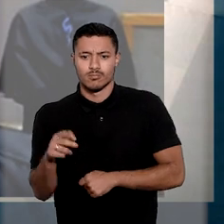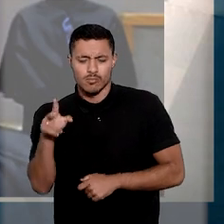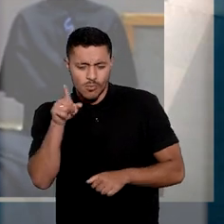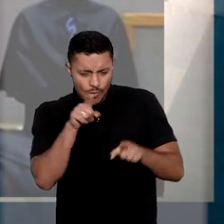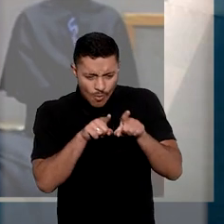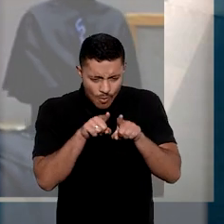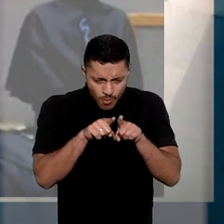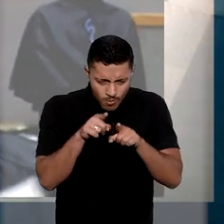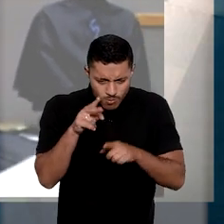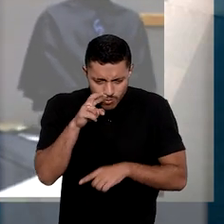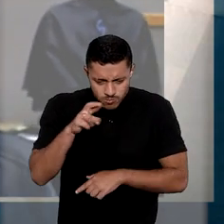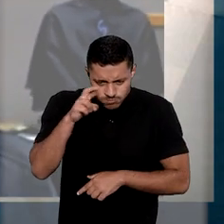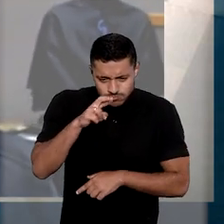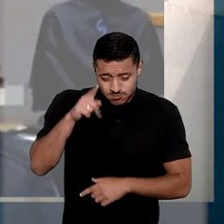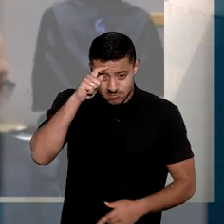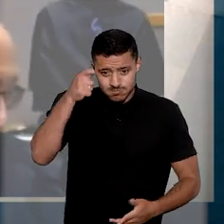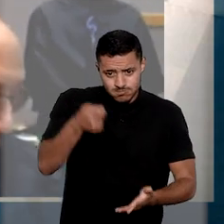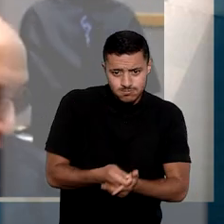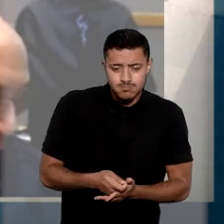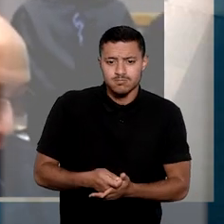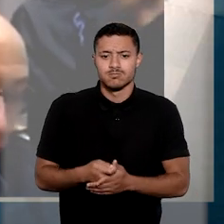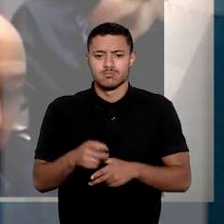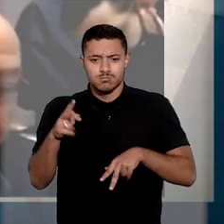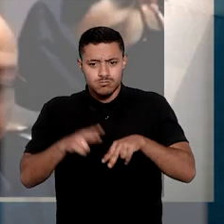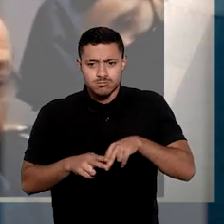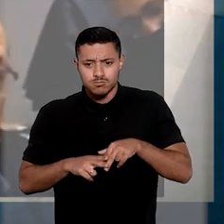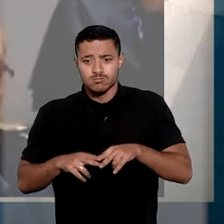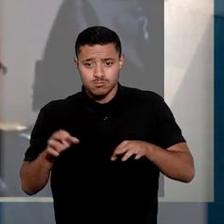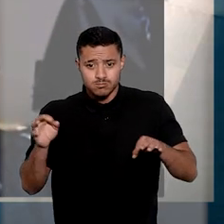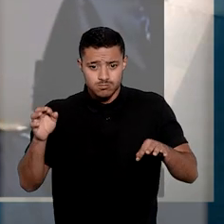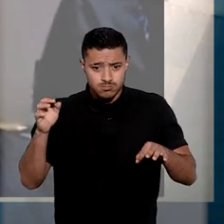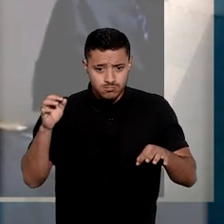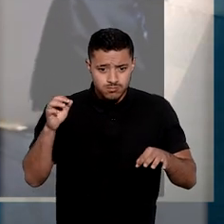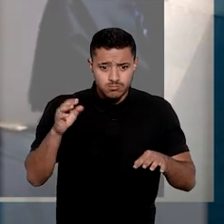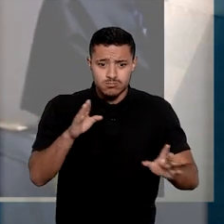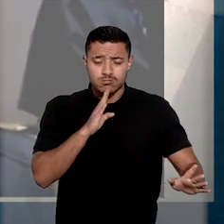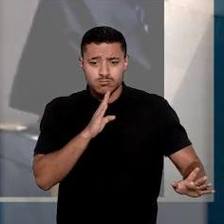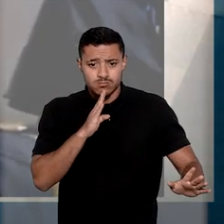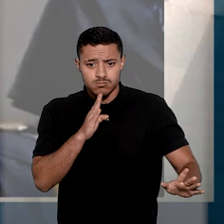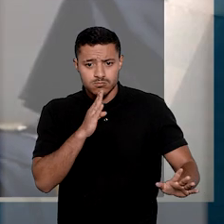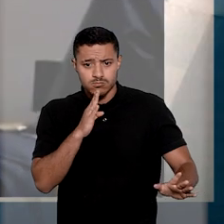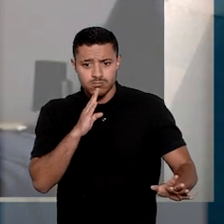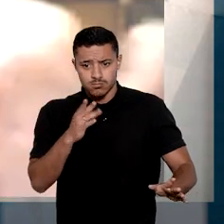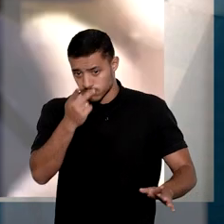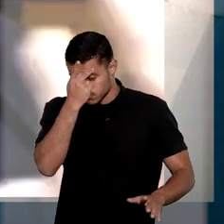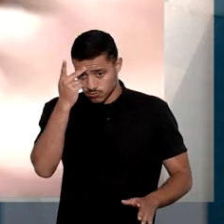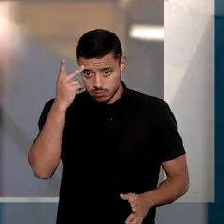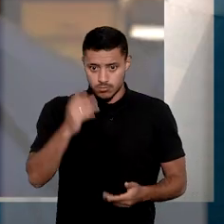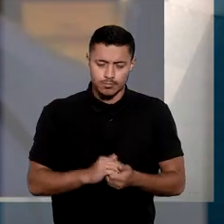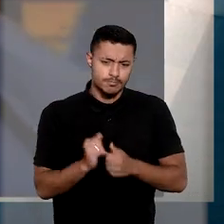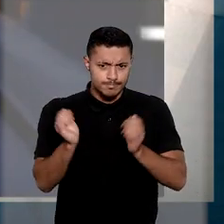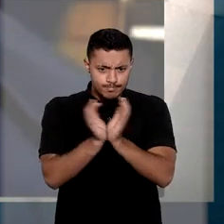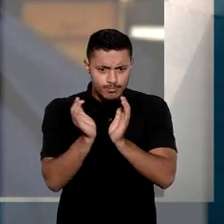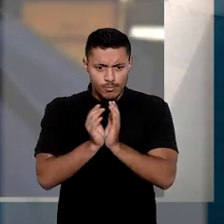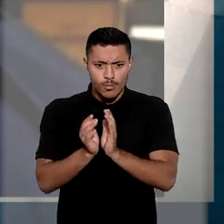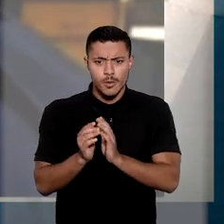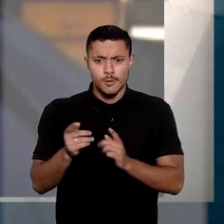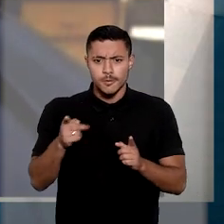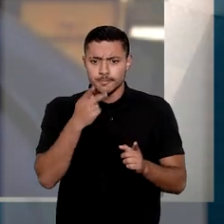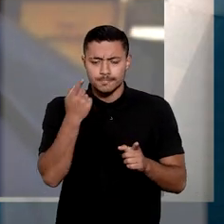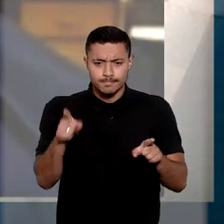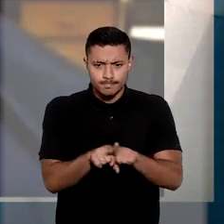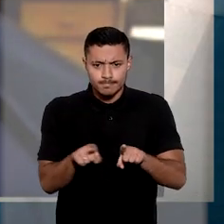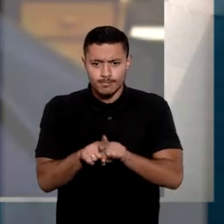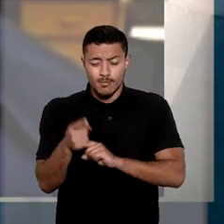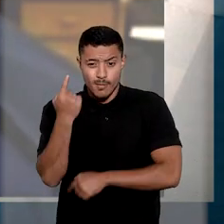observância obrigatória, sob pena de gerar a nulidade do reconhecimento do suspeito. O colegiado se posiciona também